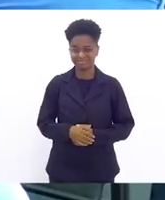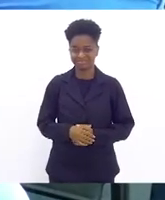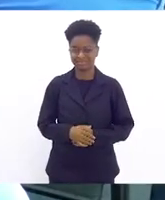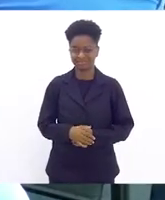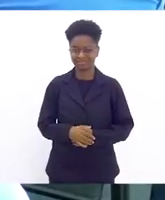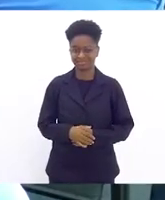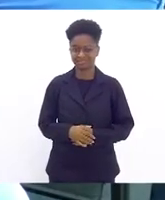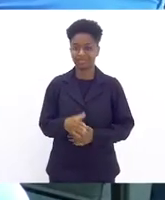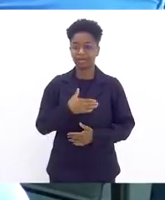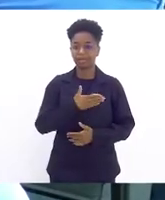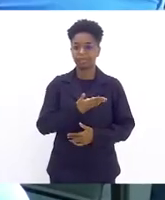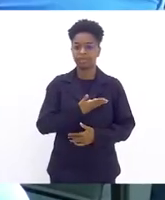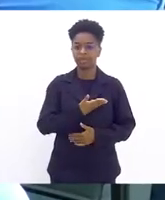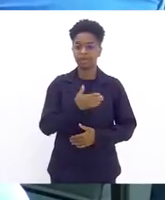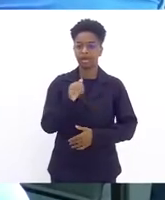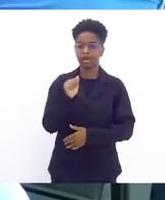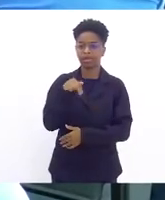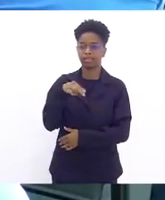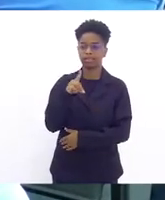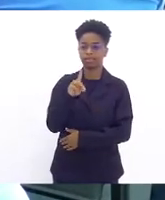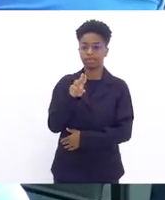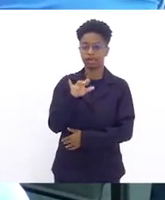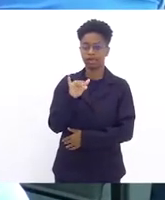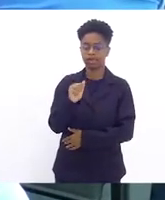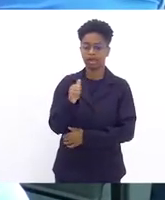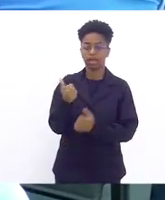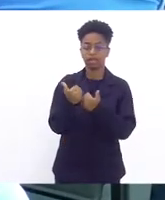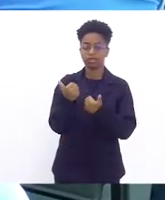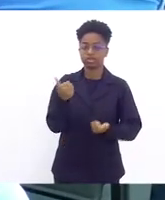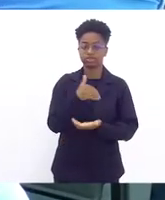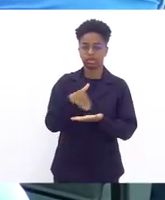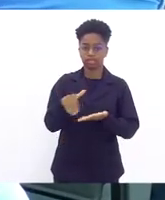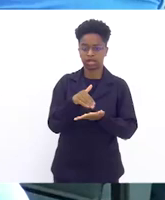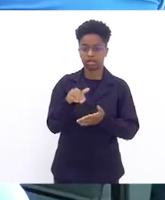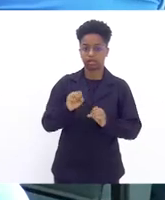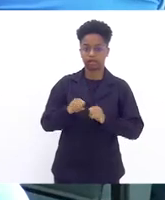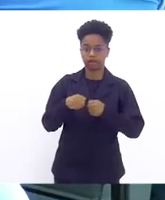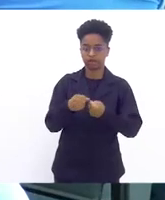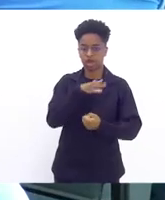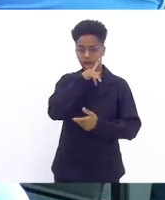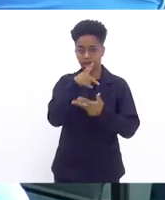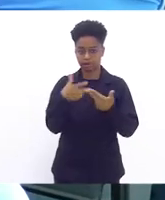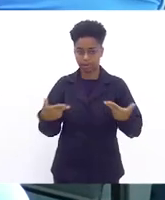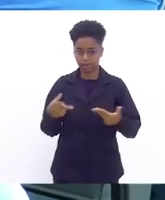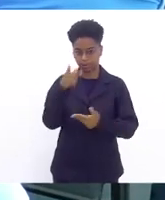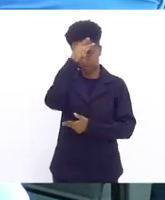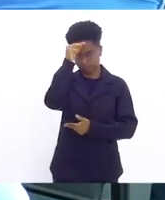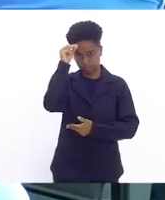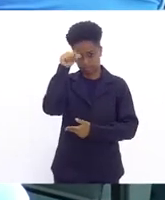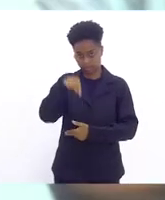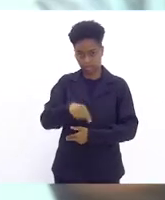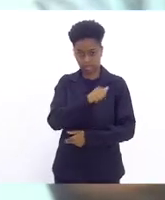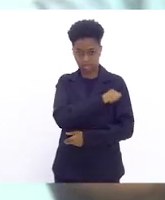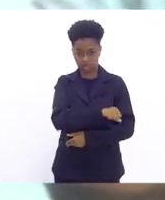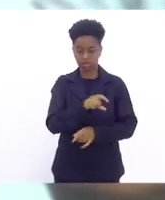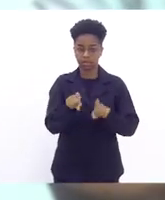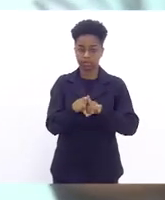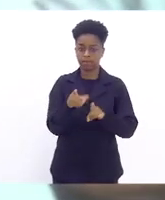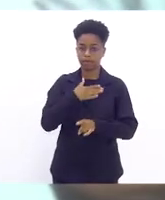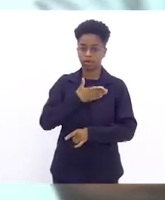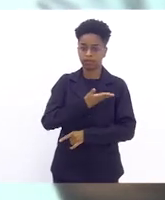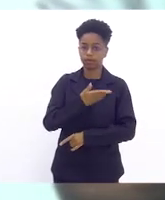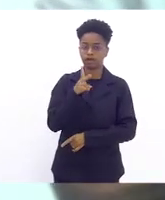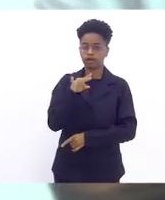minha amiga querida Andreia Lambert subsecretária de defesas animais da prefeitura do Rio Meu Amigo Vinicius